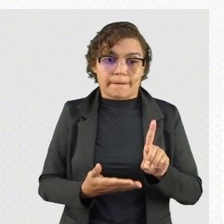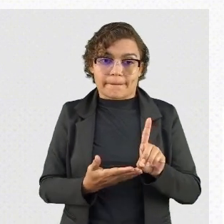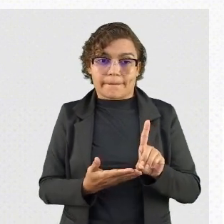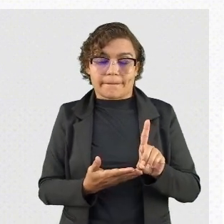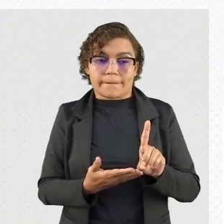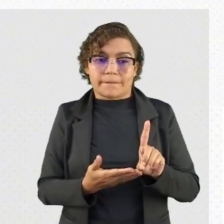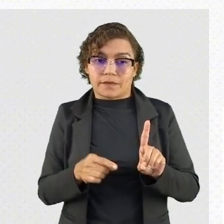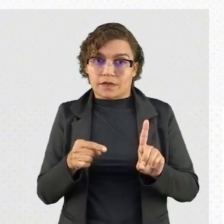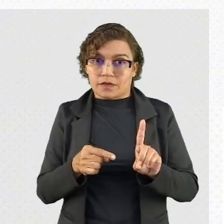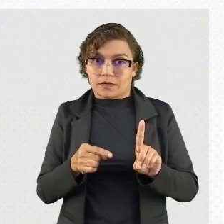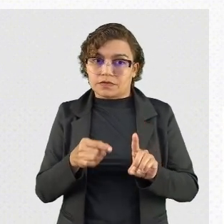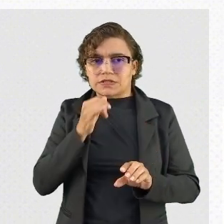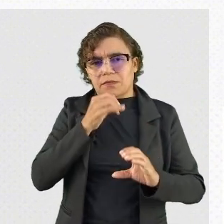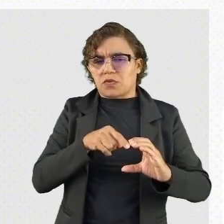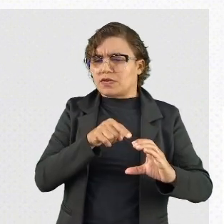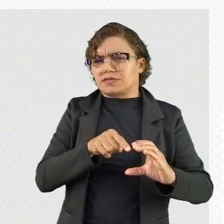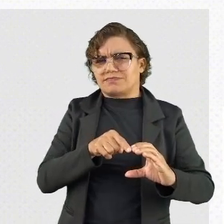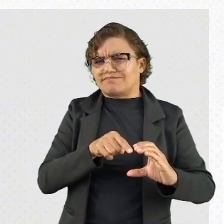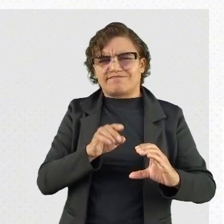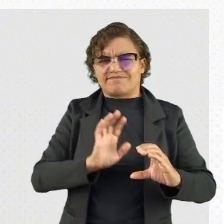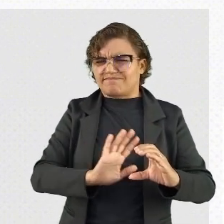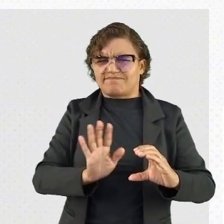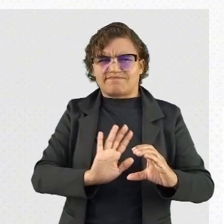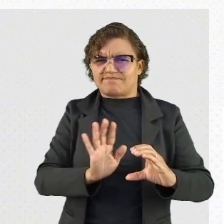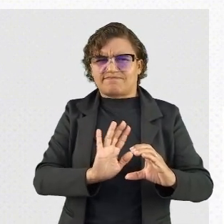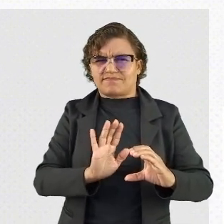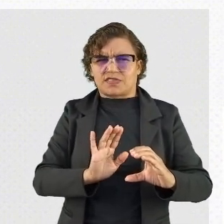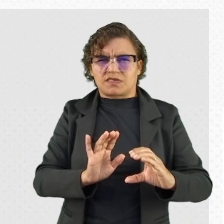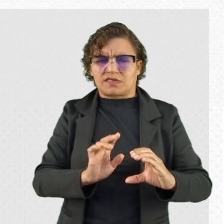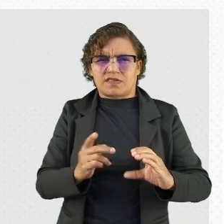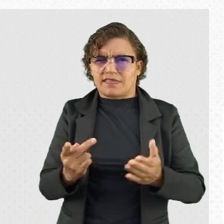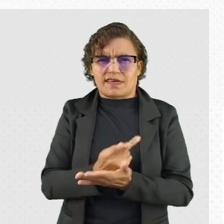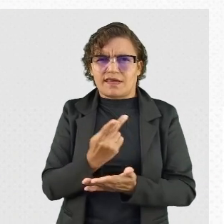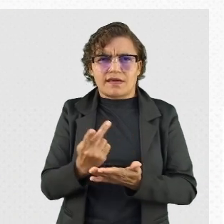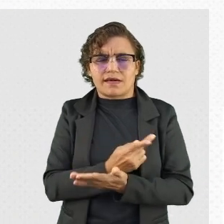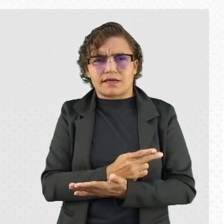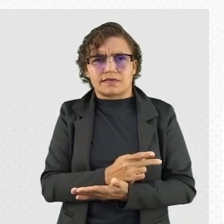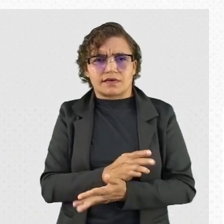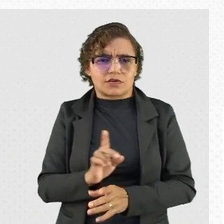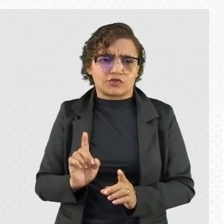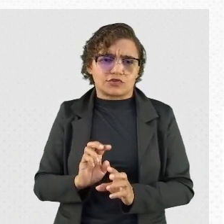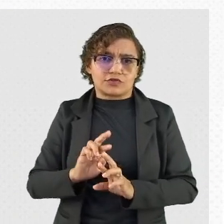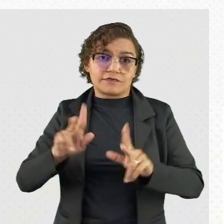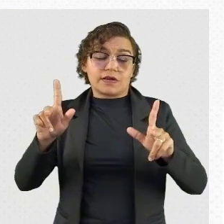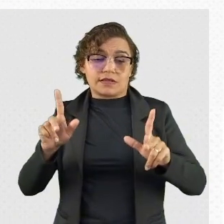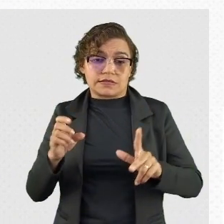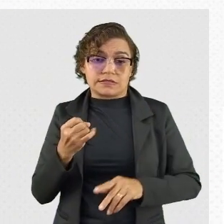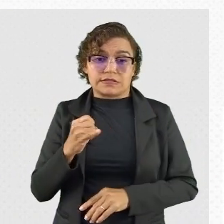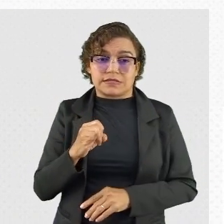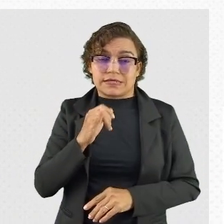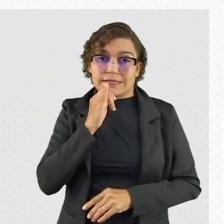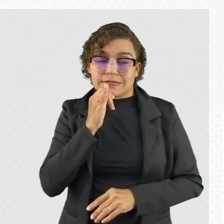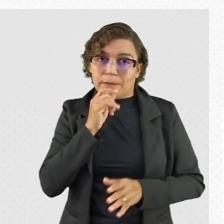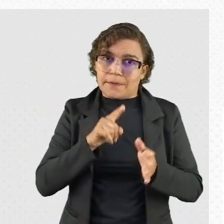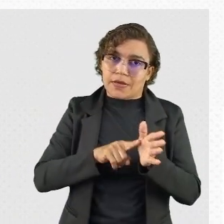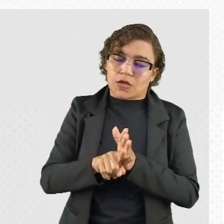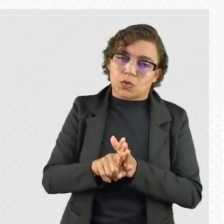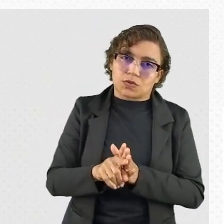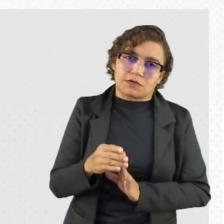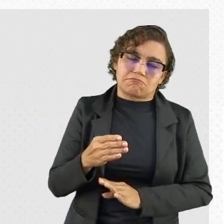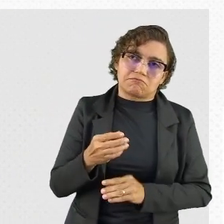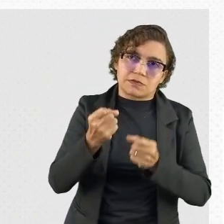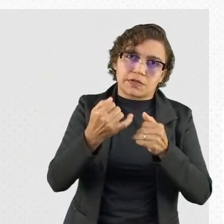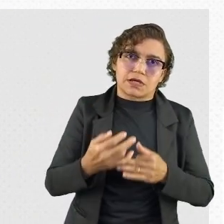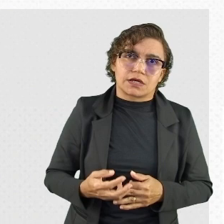Então, né, essa alternativa ela não tem como estar correta. Ela é justamente o contrário. Se fosse uma questão